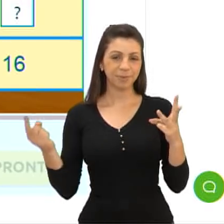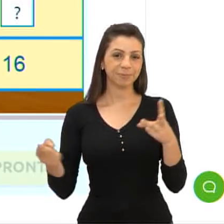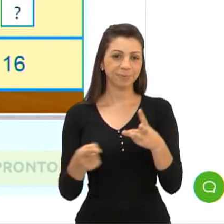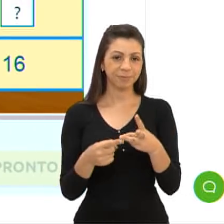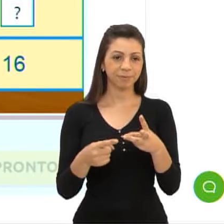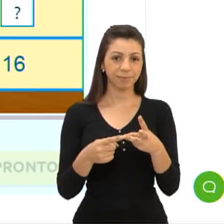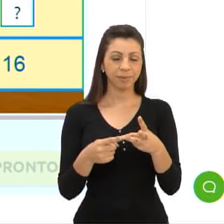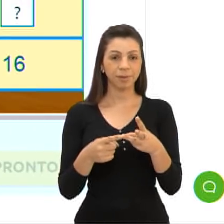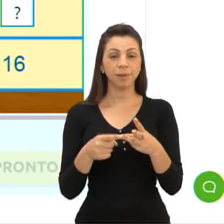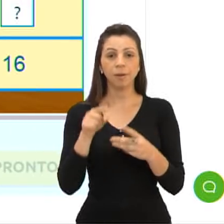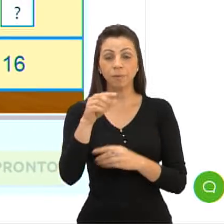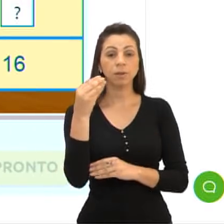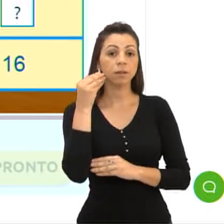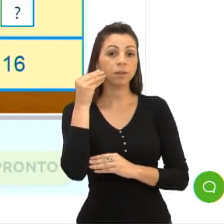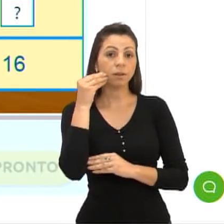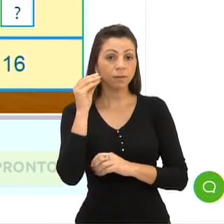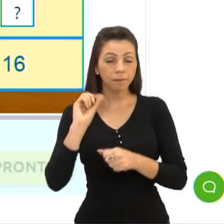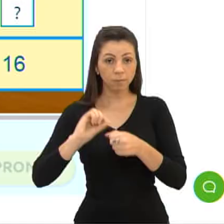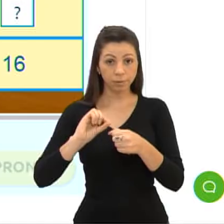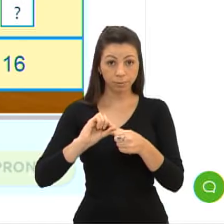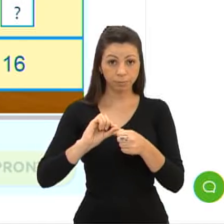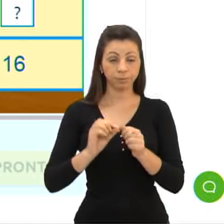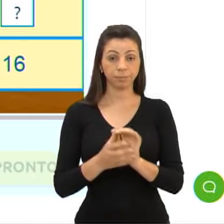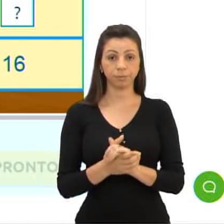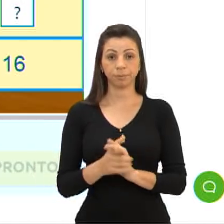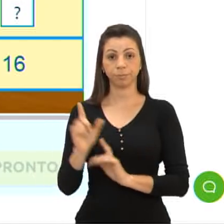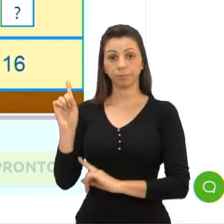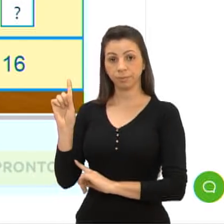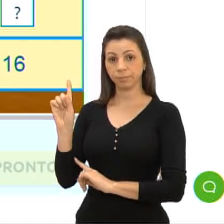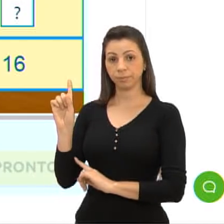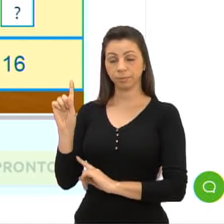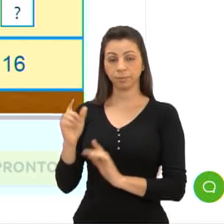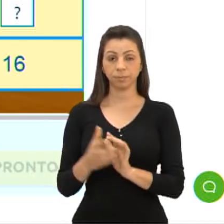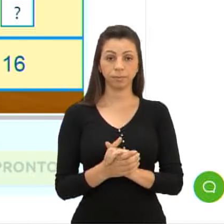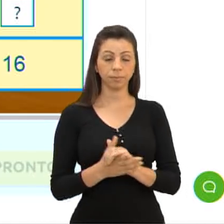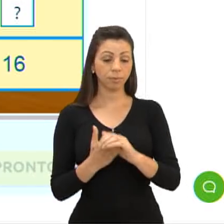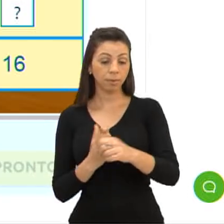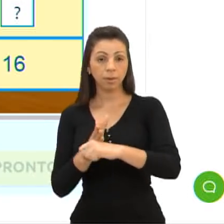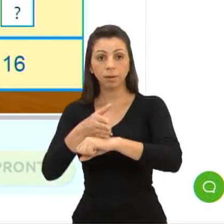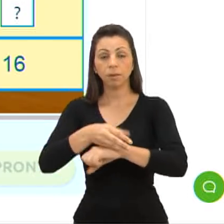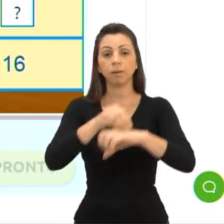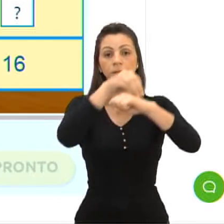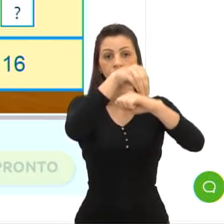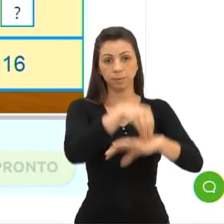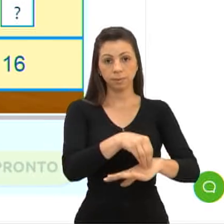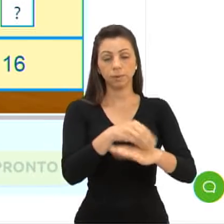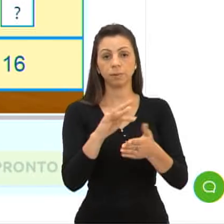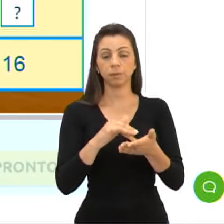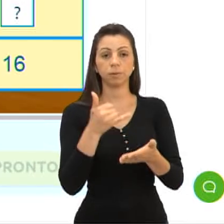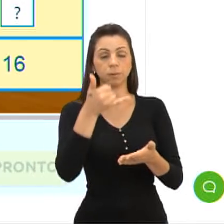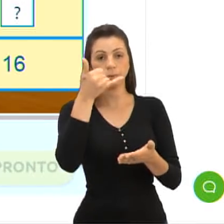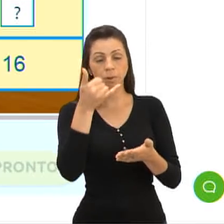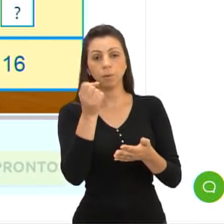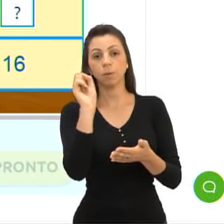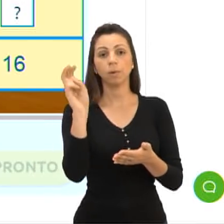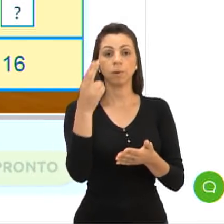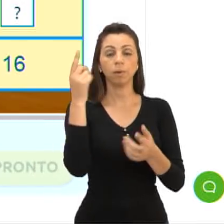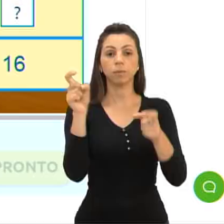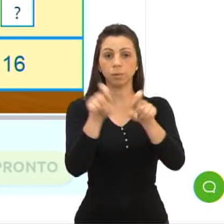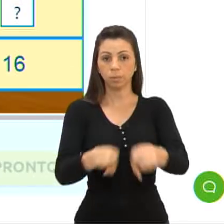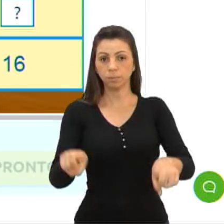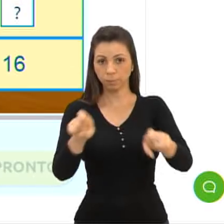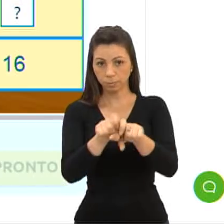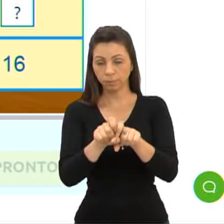eu vou deixar para que vocês tentem fazer. Tentem acessar o aplicativo no celular e no computador para